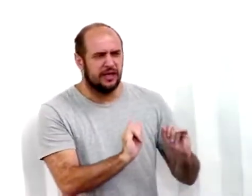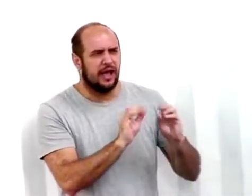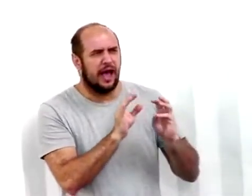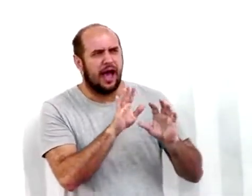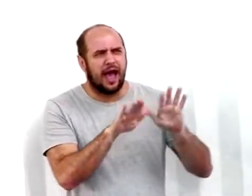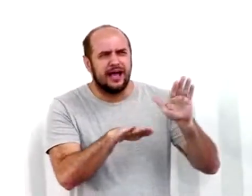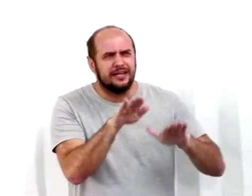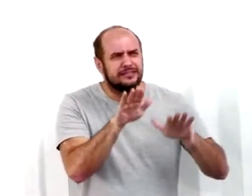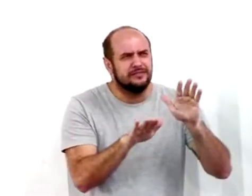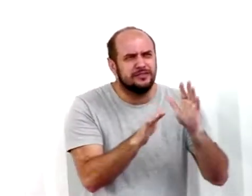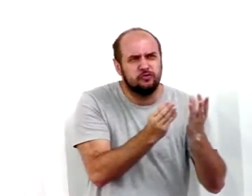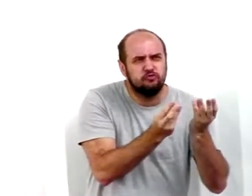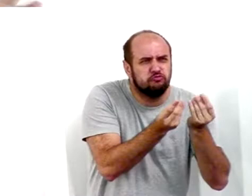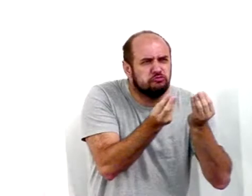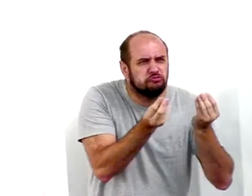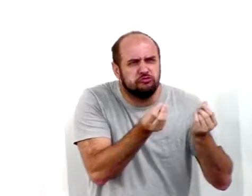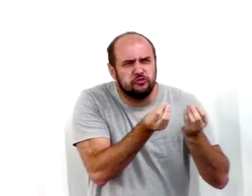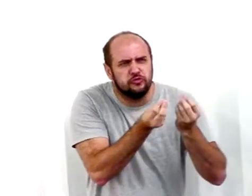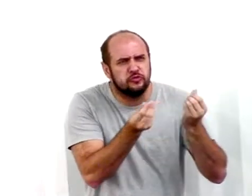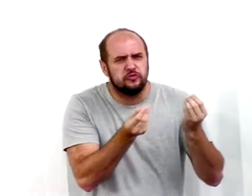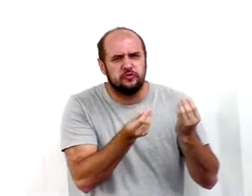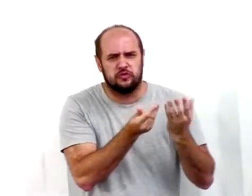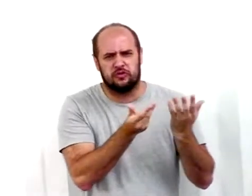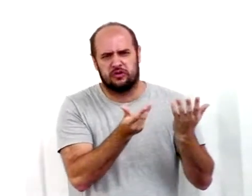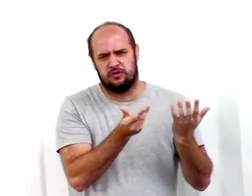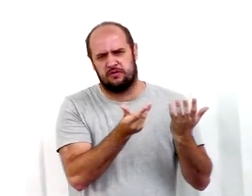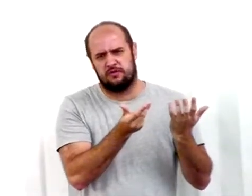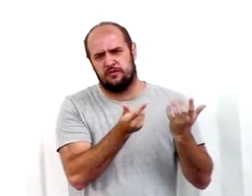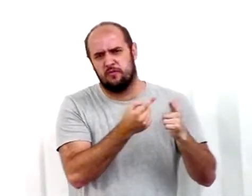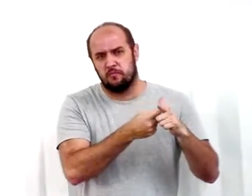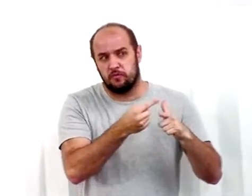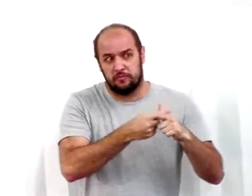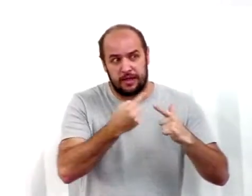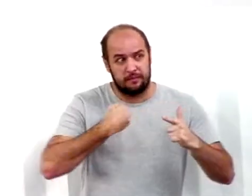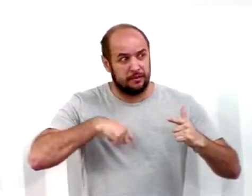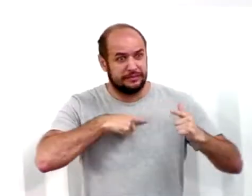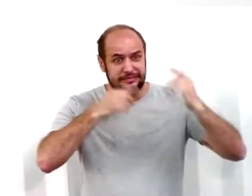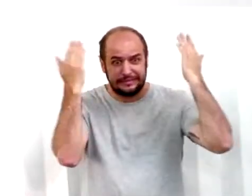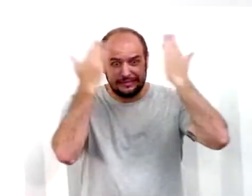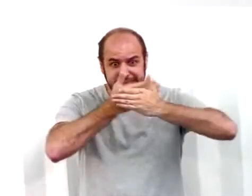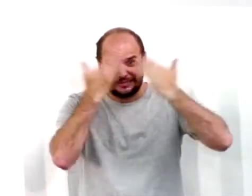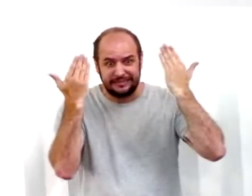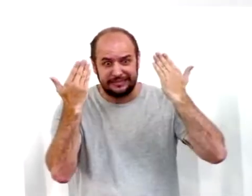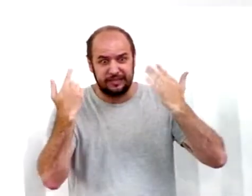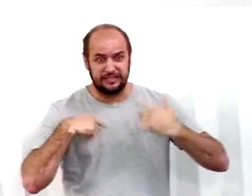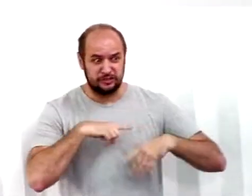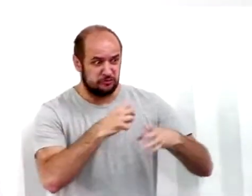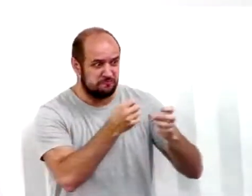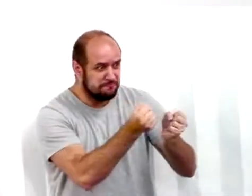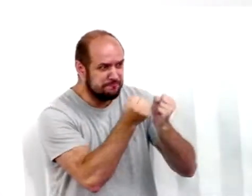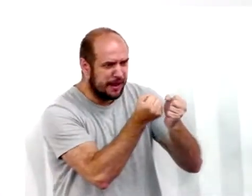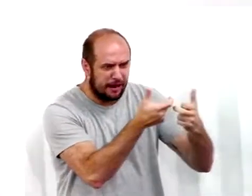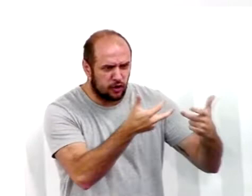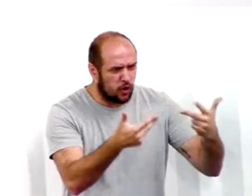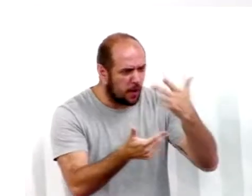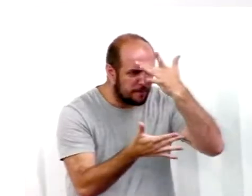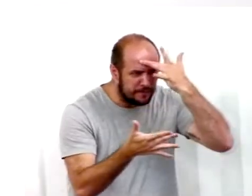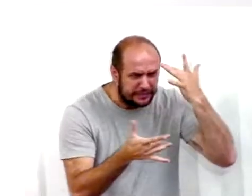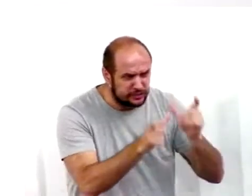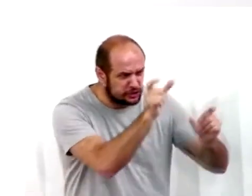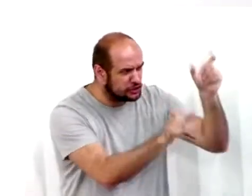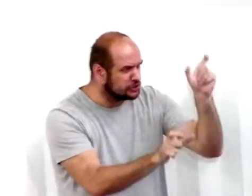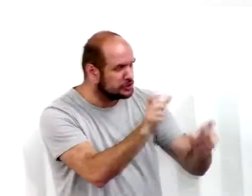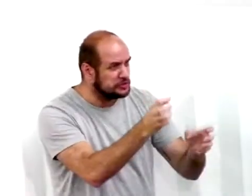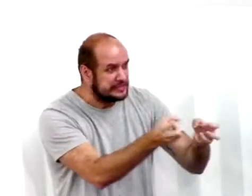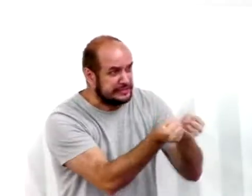O pecado cega o nosso entendimento. Muitas vezes nós podemos estar apegados a coisas e a pessoas de uma forma